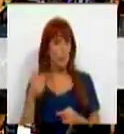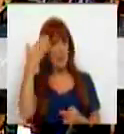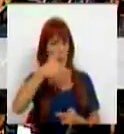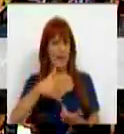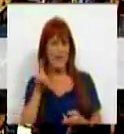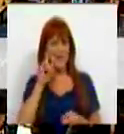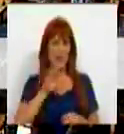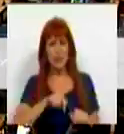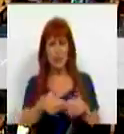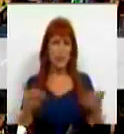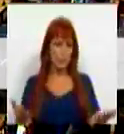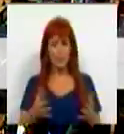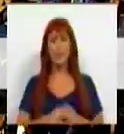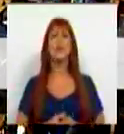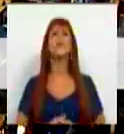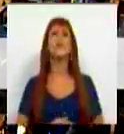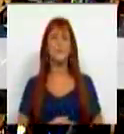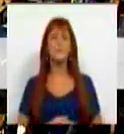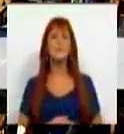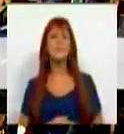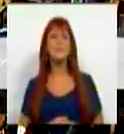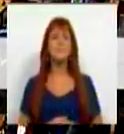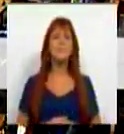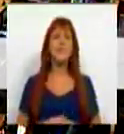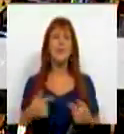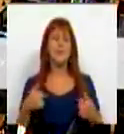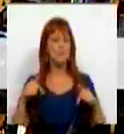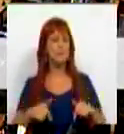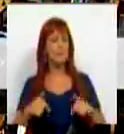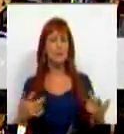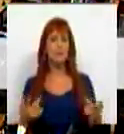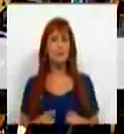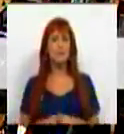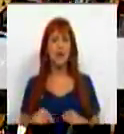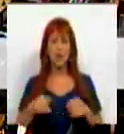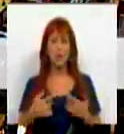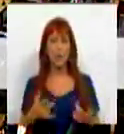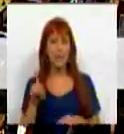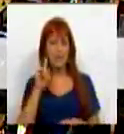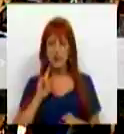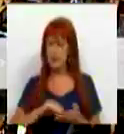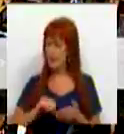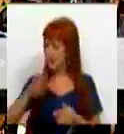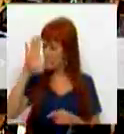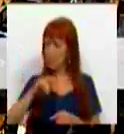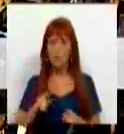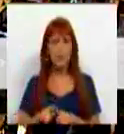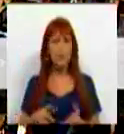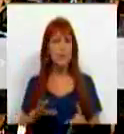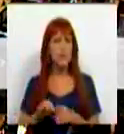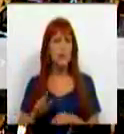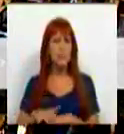noite, Sras. E Srs. Deputados. Estamos aqui hoje, eu própria, a Sra. Secretária de Estado da Junta da